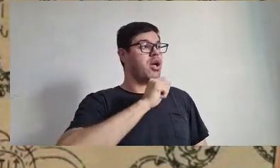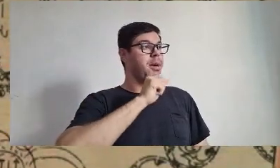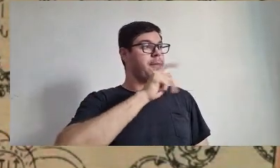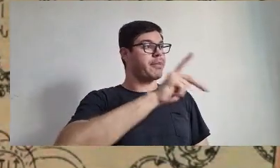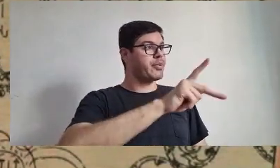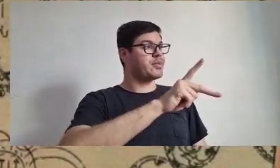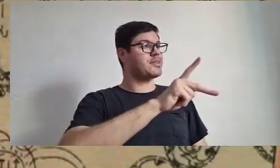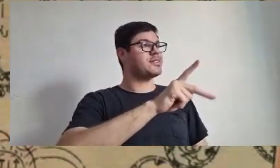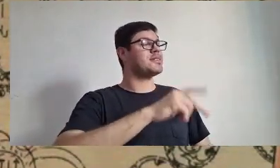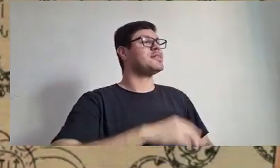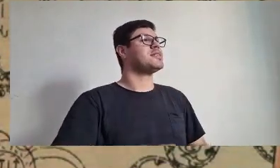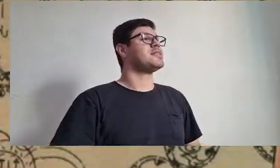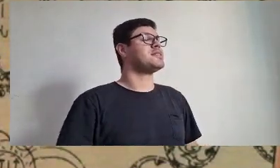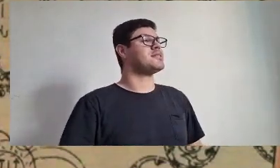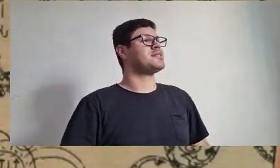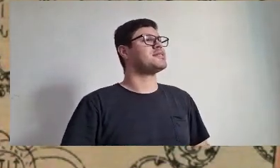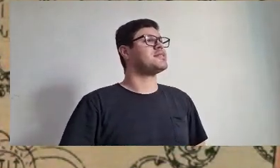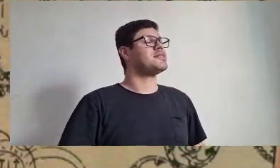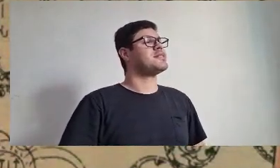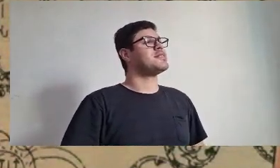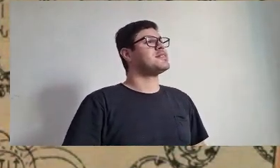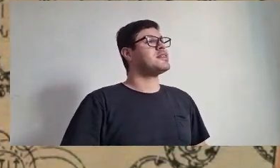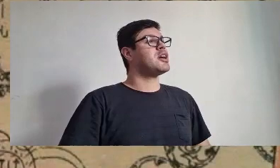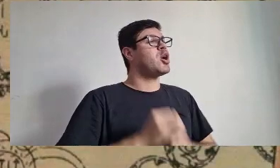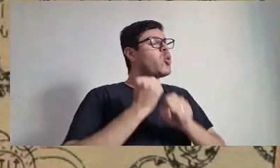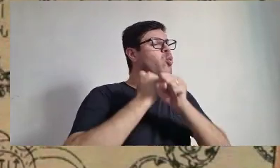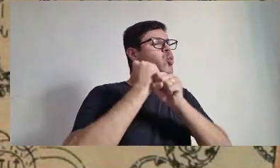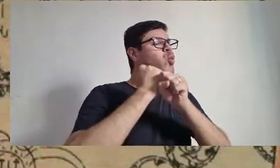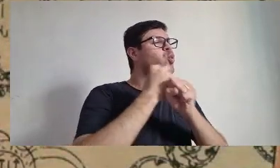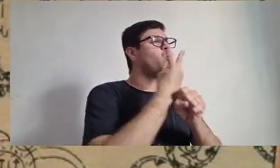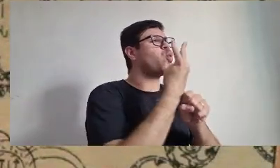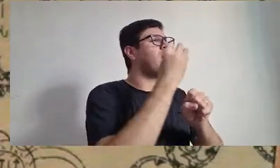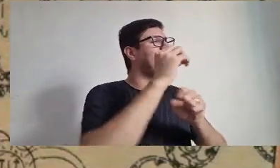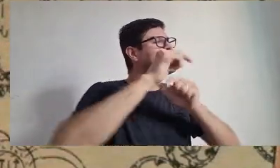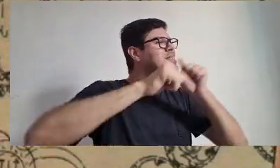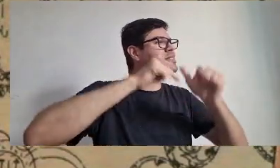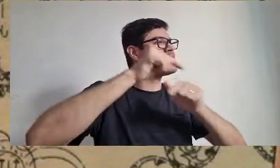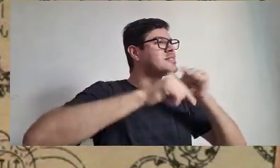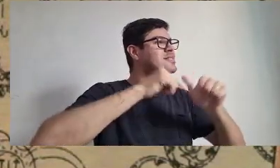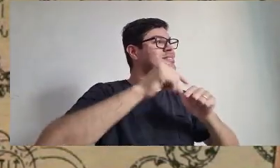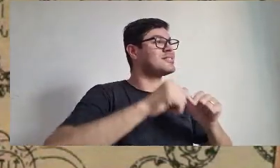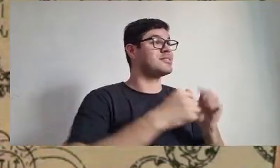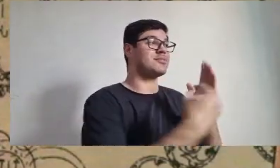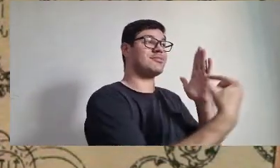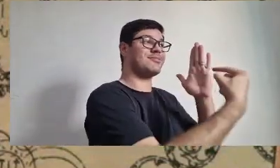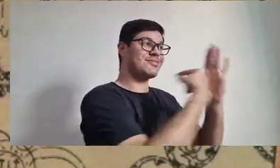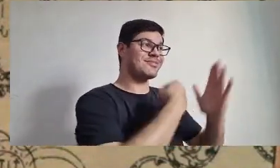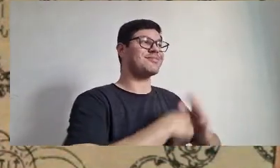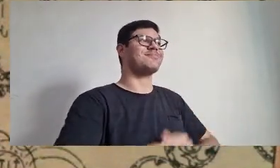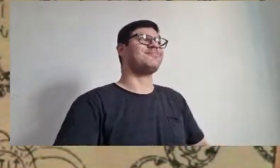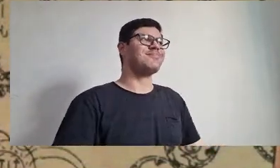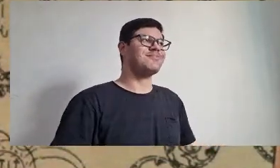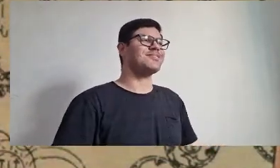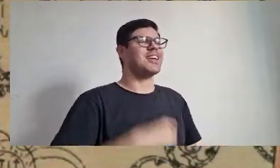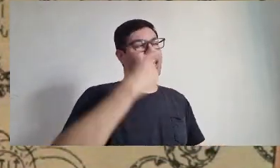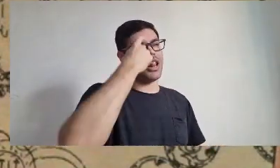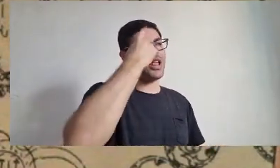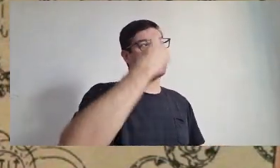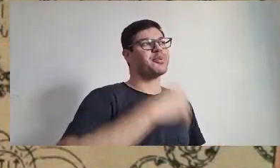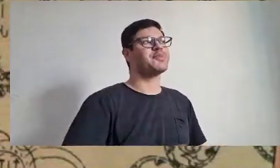de recolher o INSS 40 anos, você me fez uma pergunta, então agora você vai... O senhor lembra ainda?